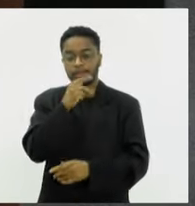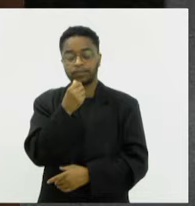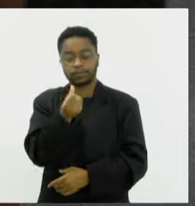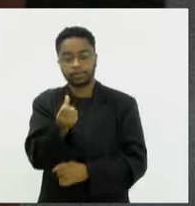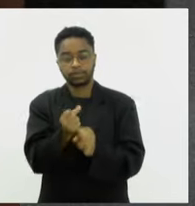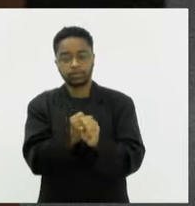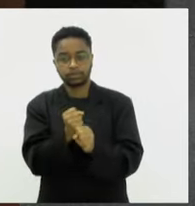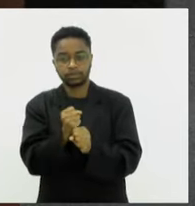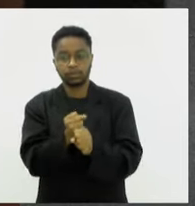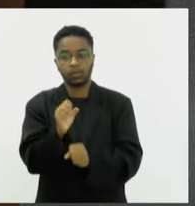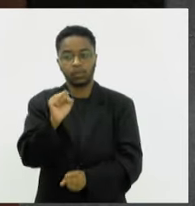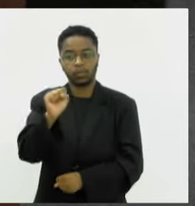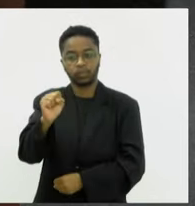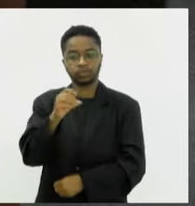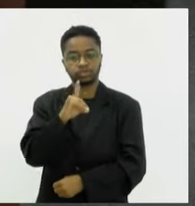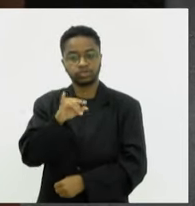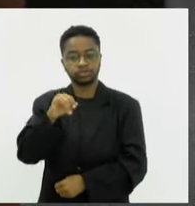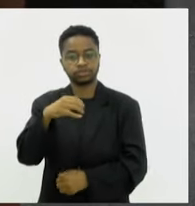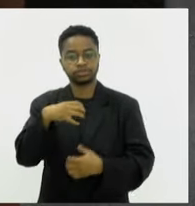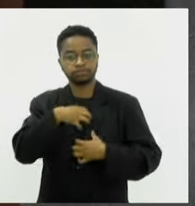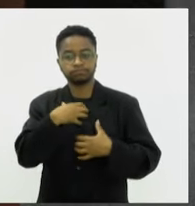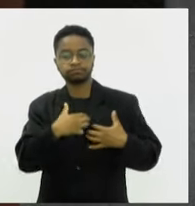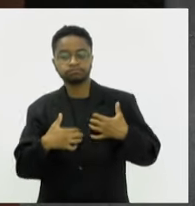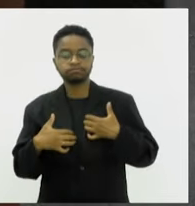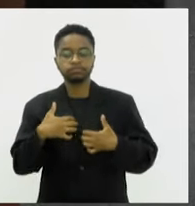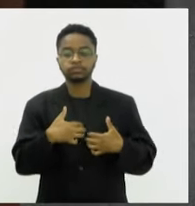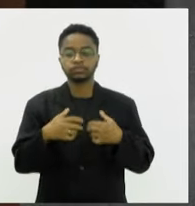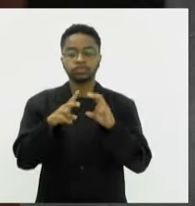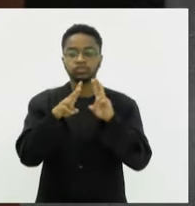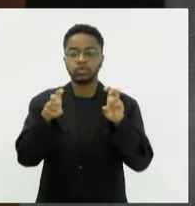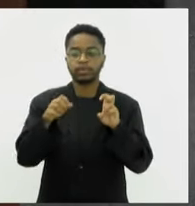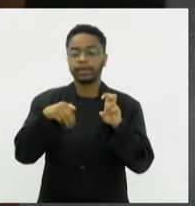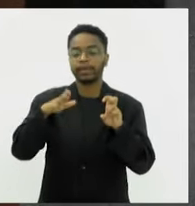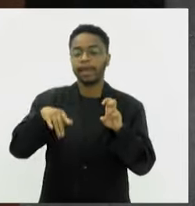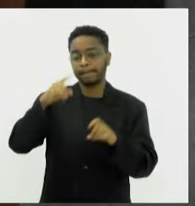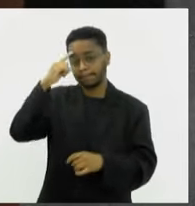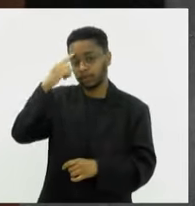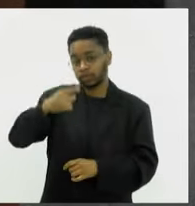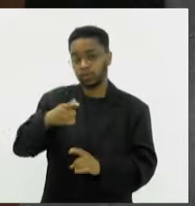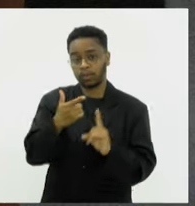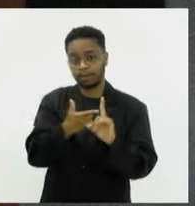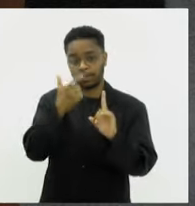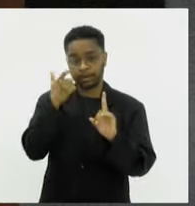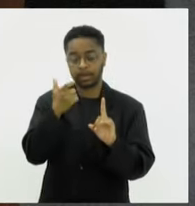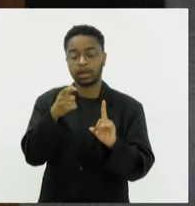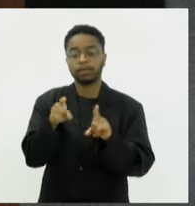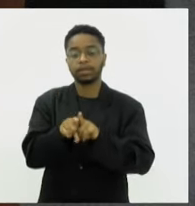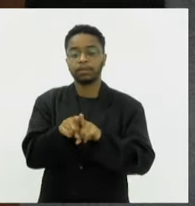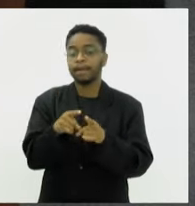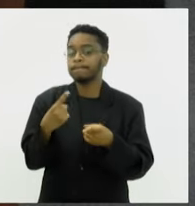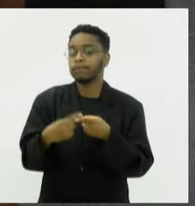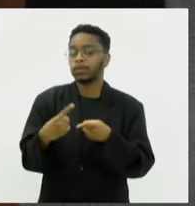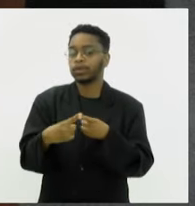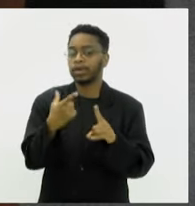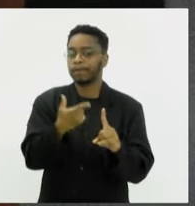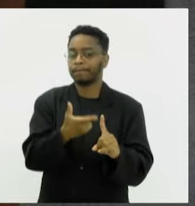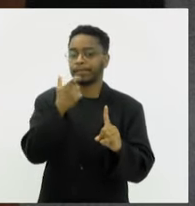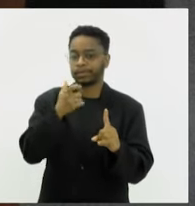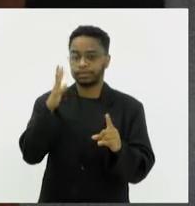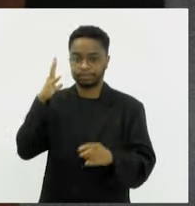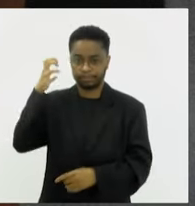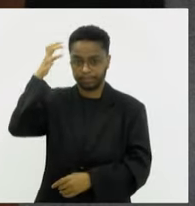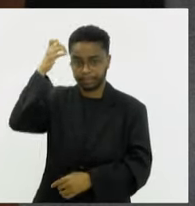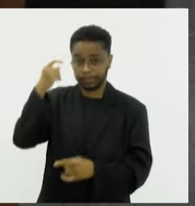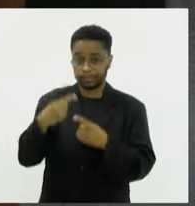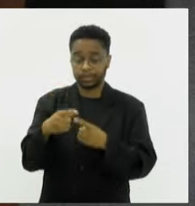de uma profunda angústia sobre quem matou, quem mandou matar e por que mataram Marielle. Marielle